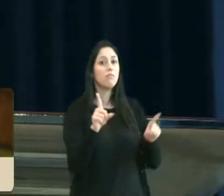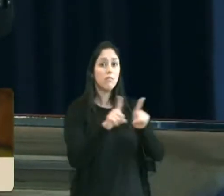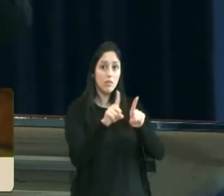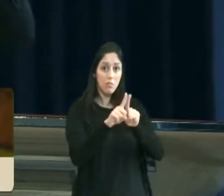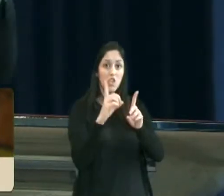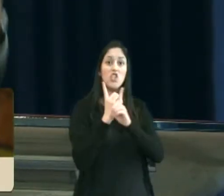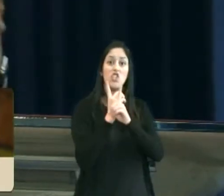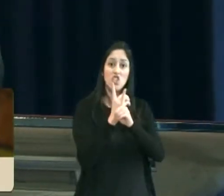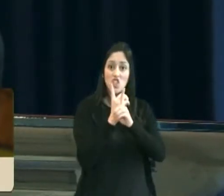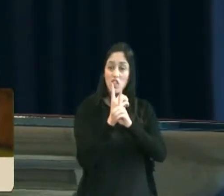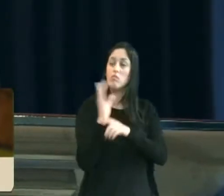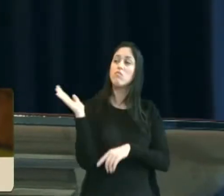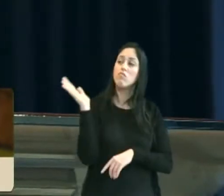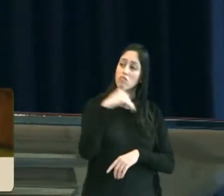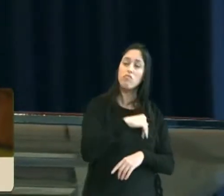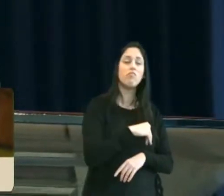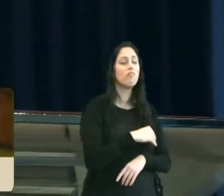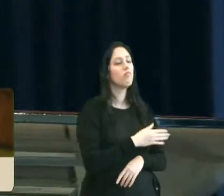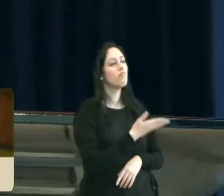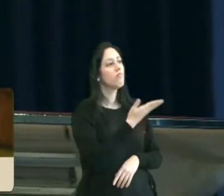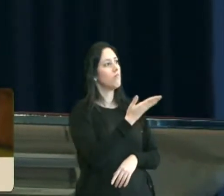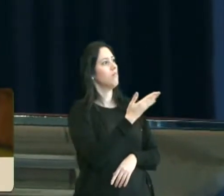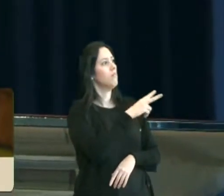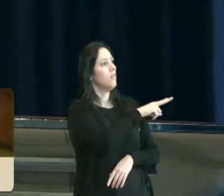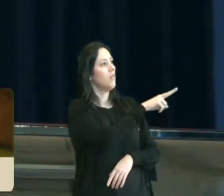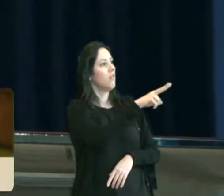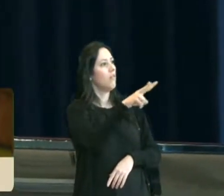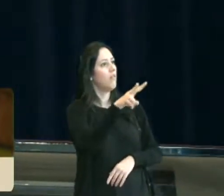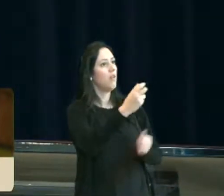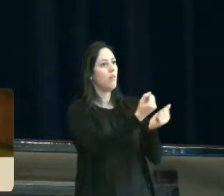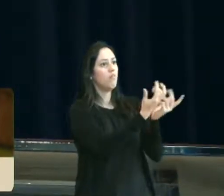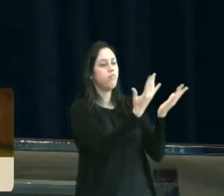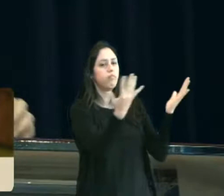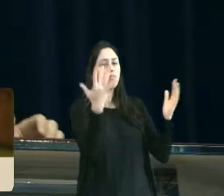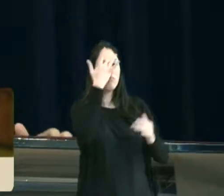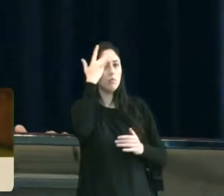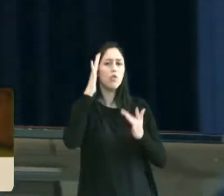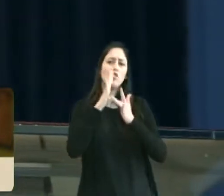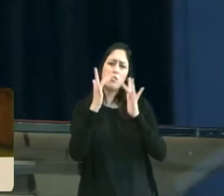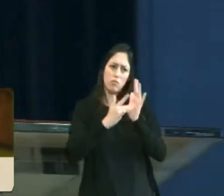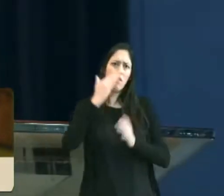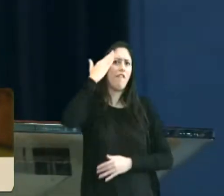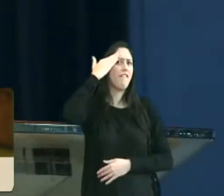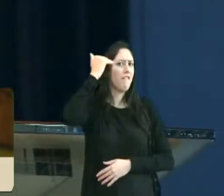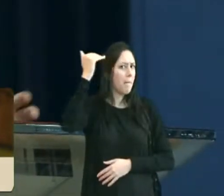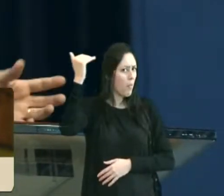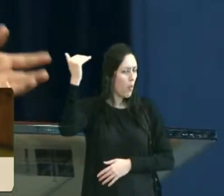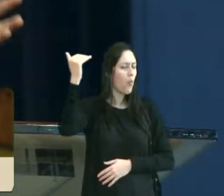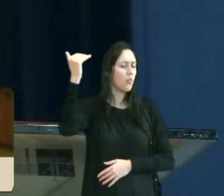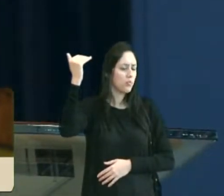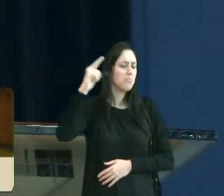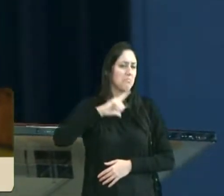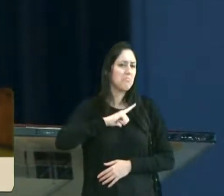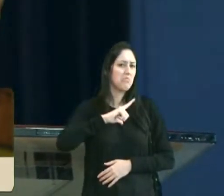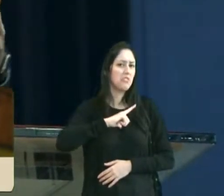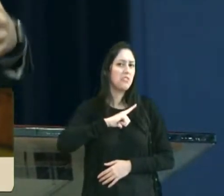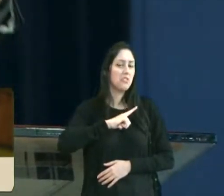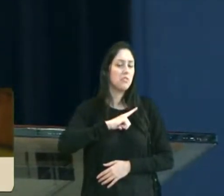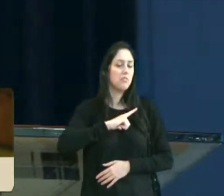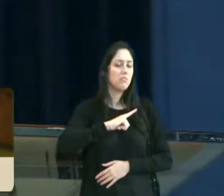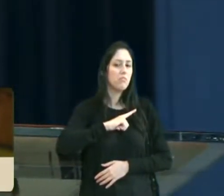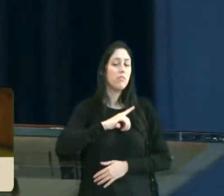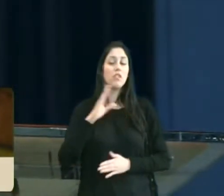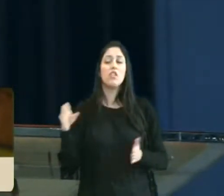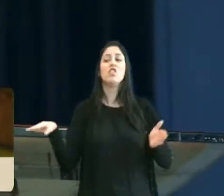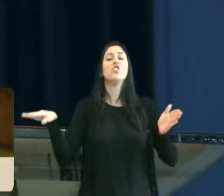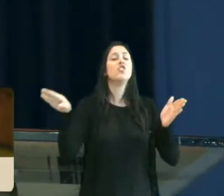voltar foi lidar com a multidão. A fama de Jesus tinha se espalhado, e agora ele mal chega e